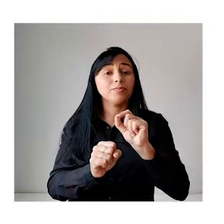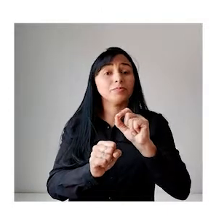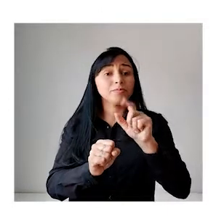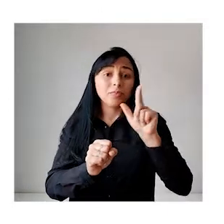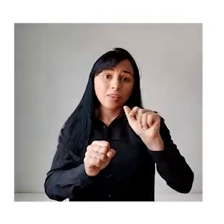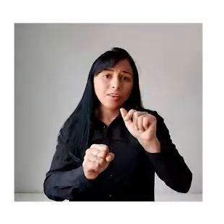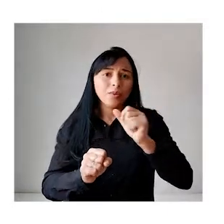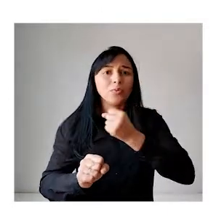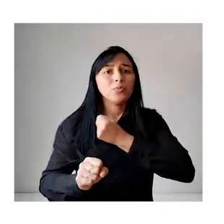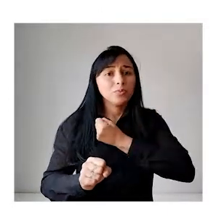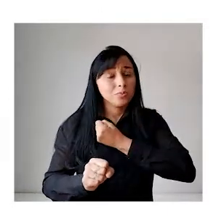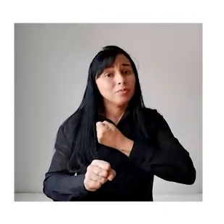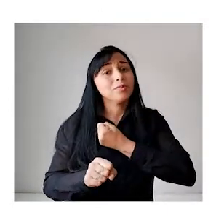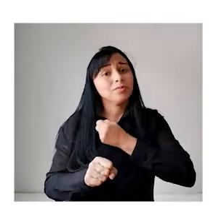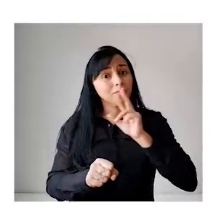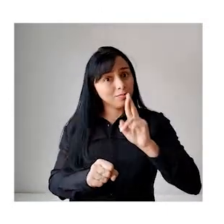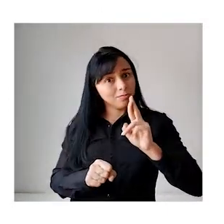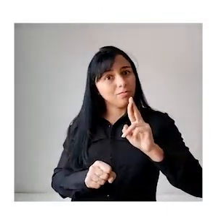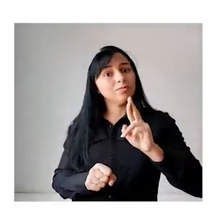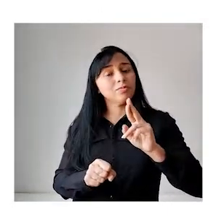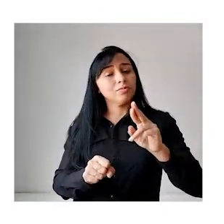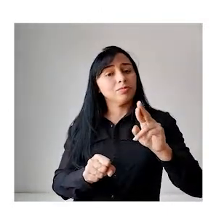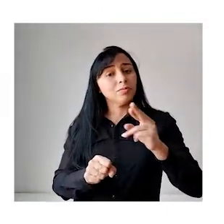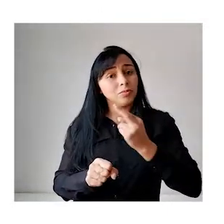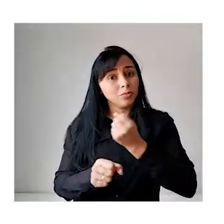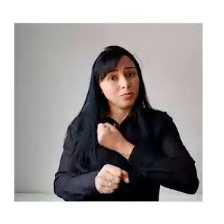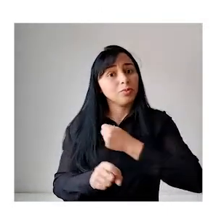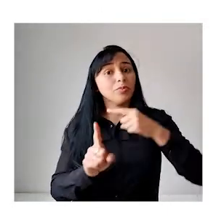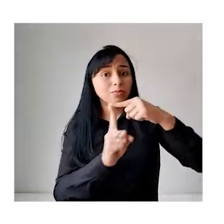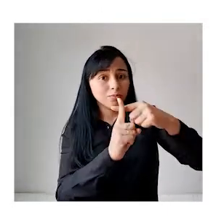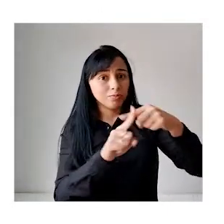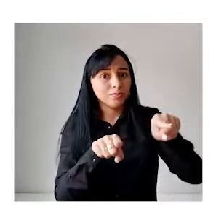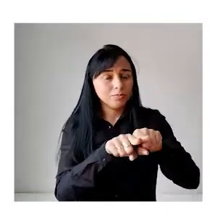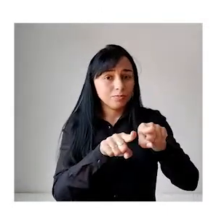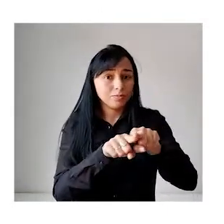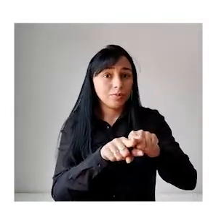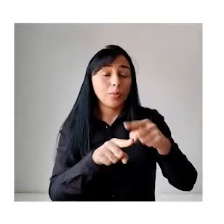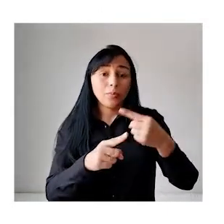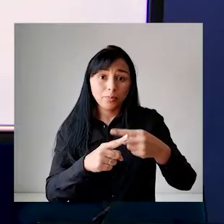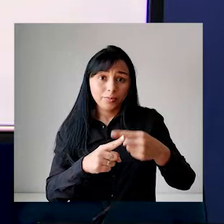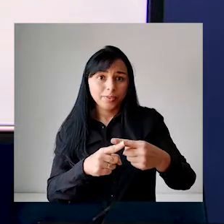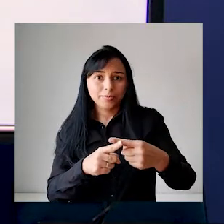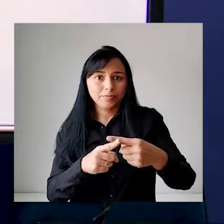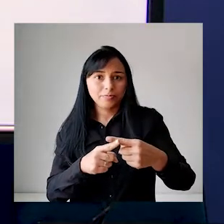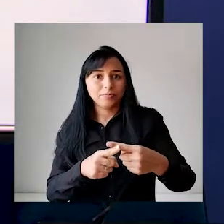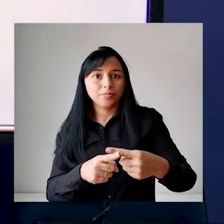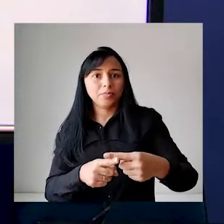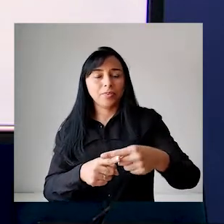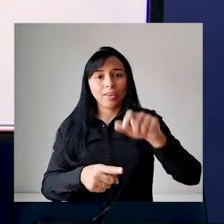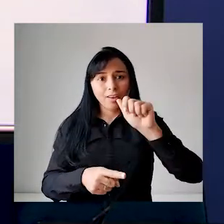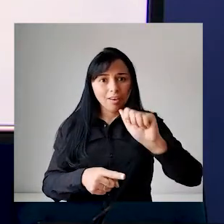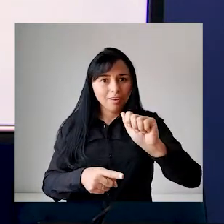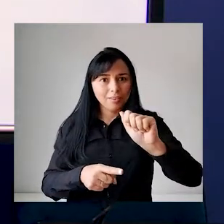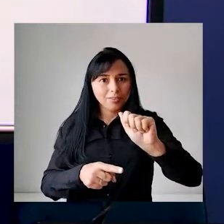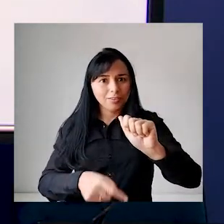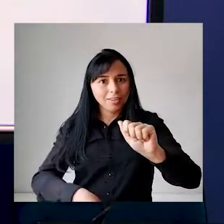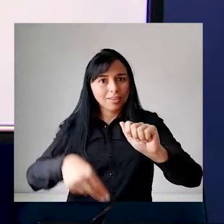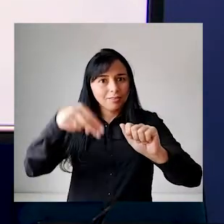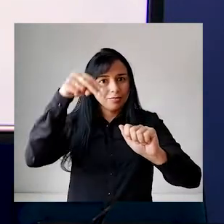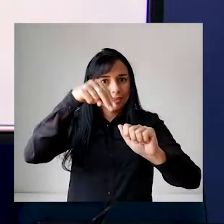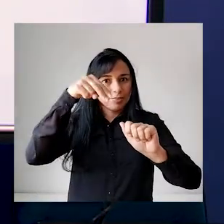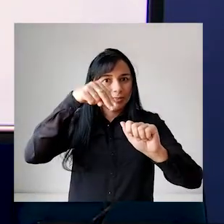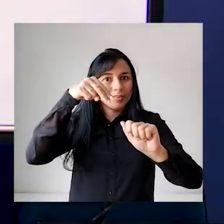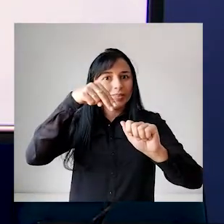igual ao número real positivo B, tal que B elevado a N é igual a A. Que é isso, professor? Fica um pouco